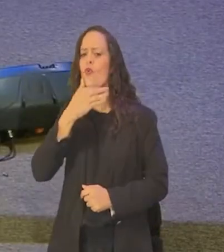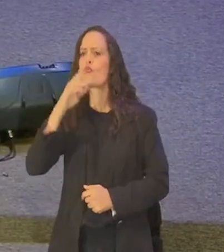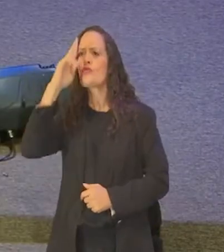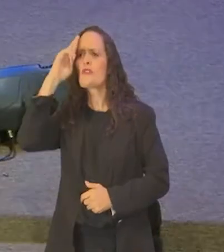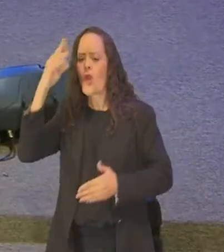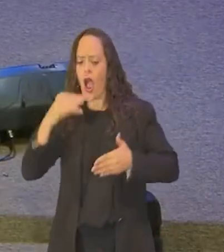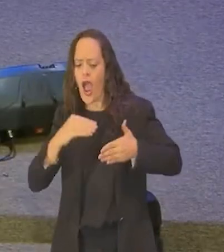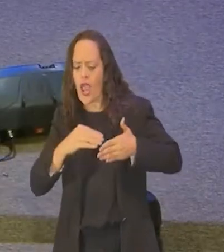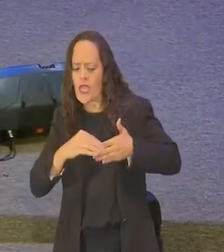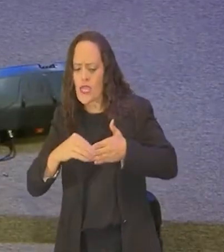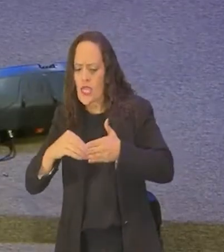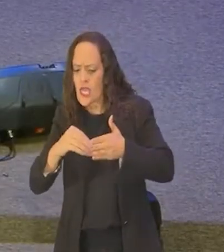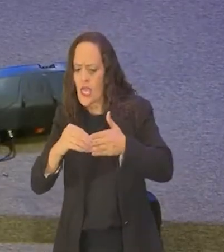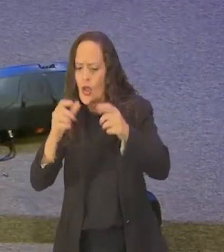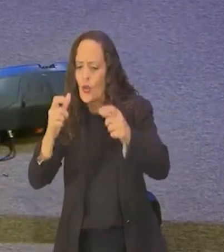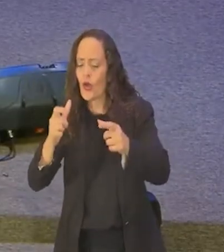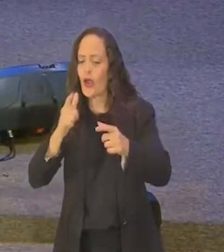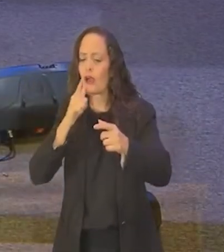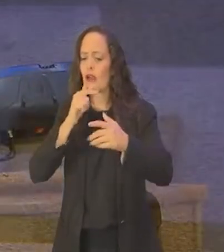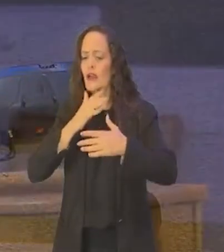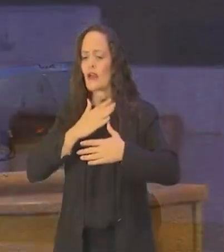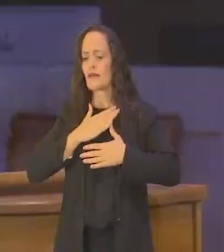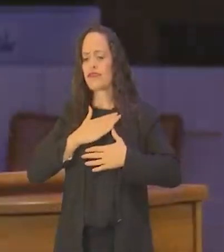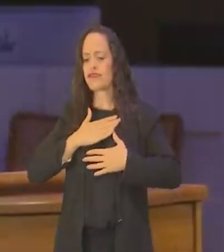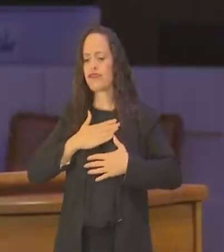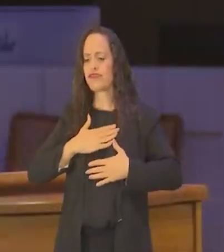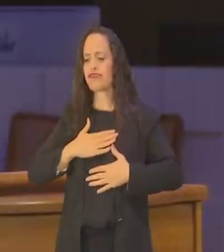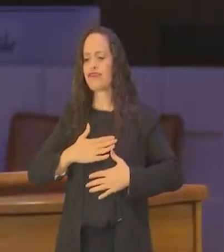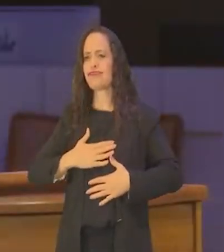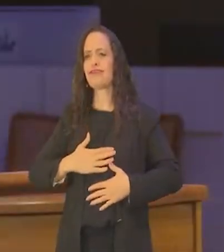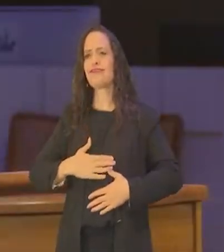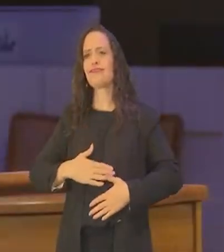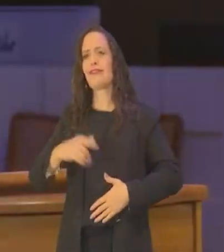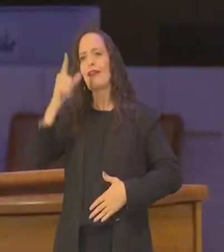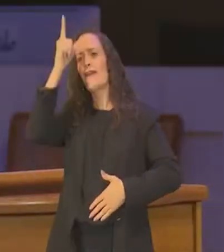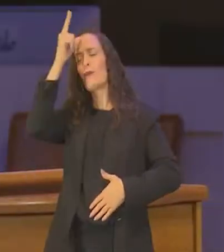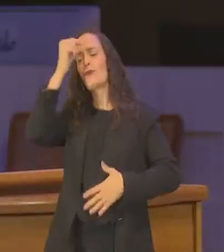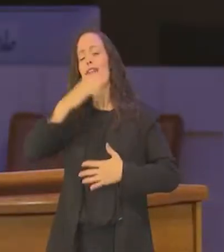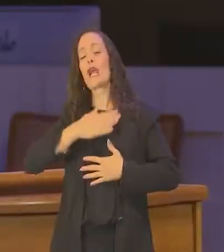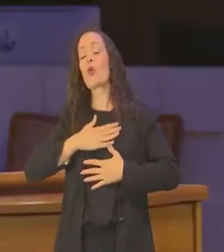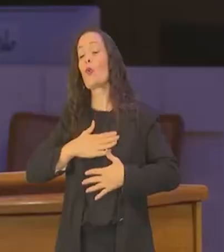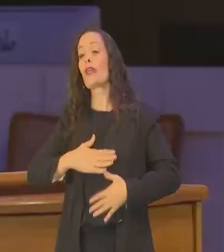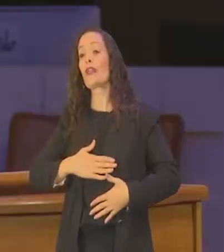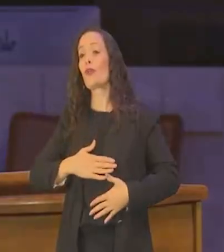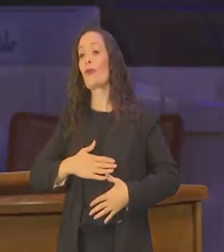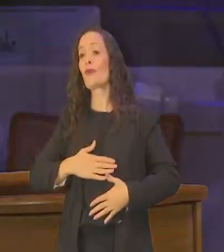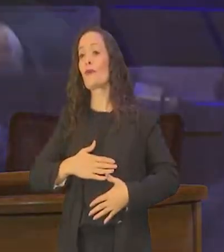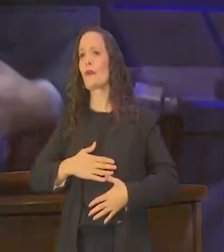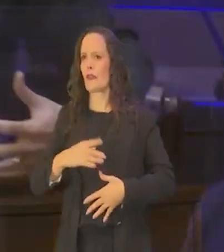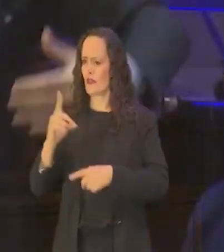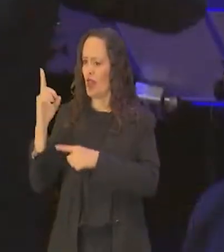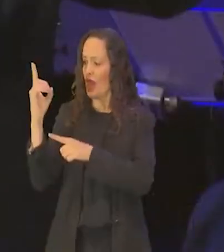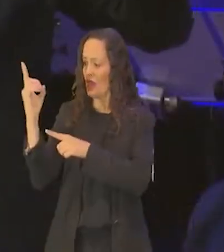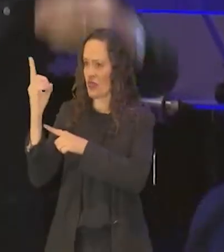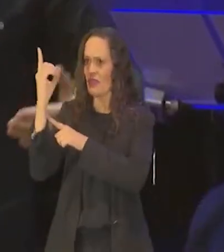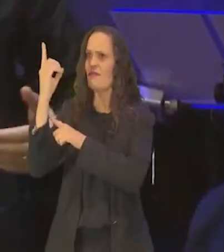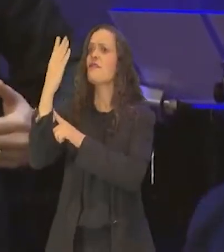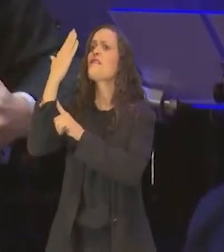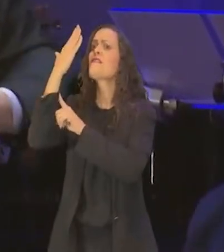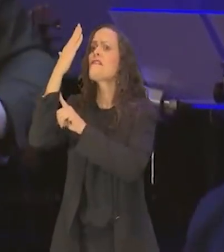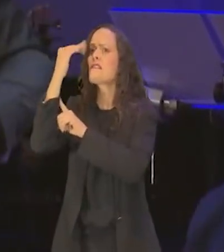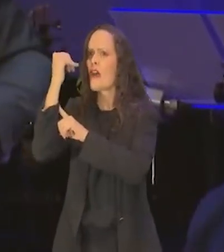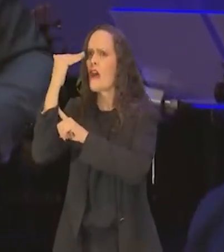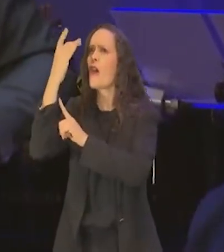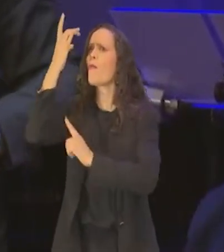guia às águas tranquilas e a pastos verdejantes. Perceba que Davi tem ciência e